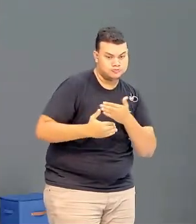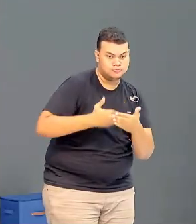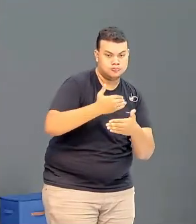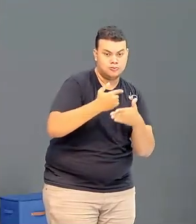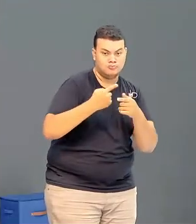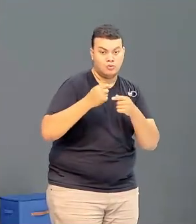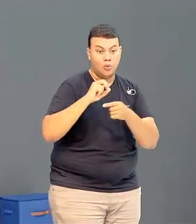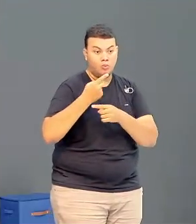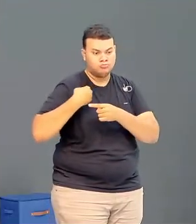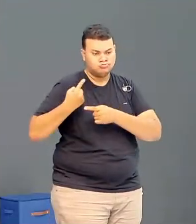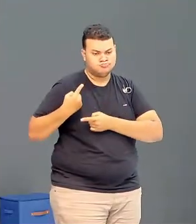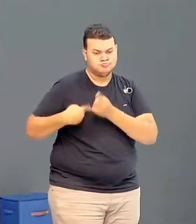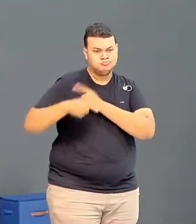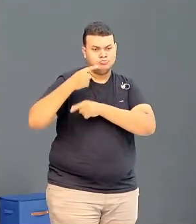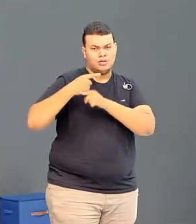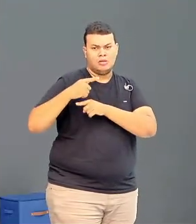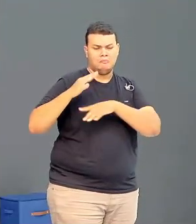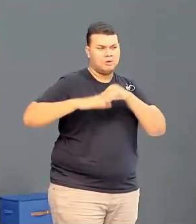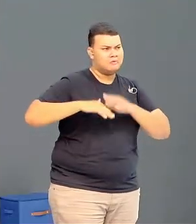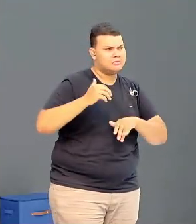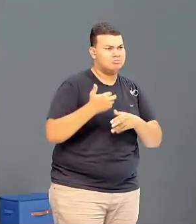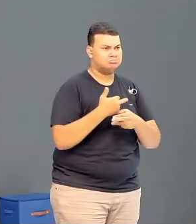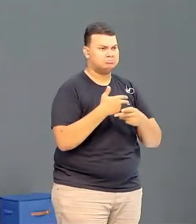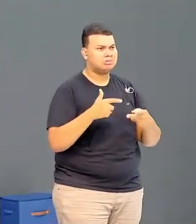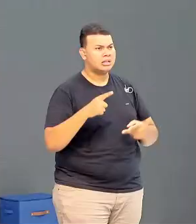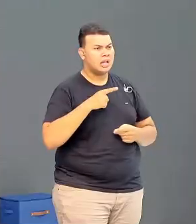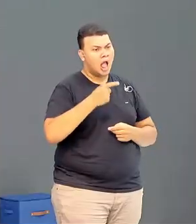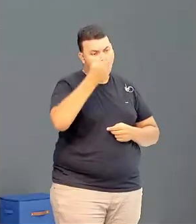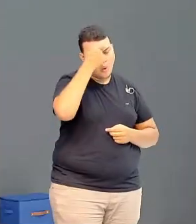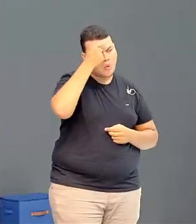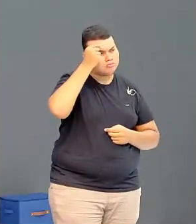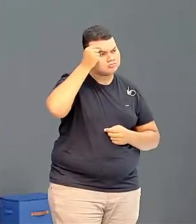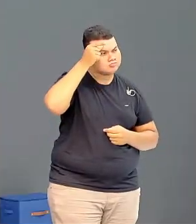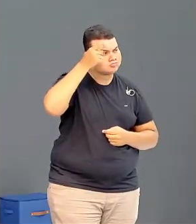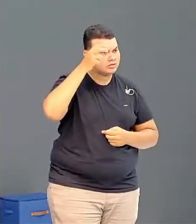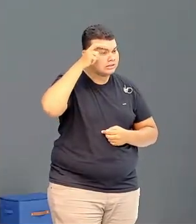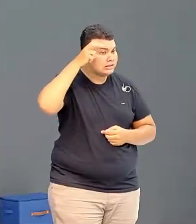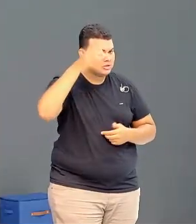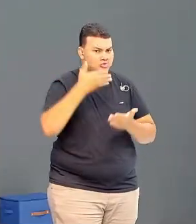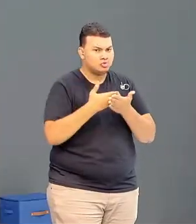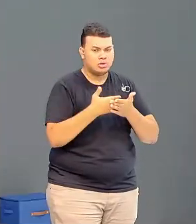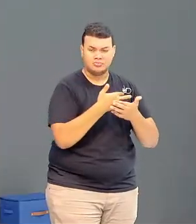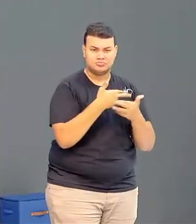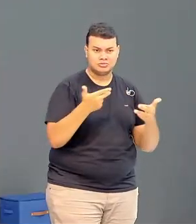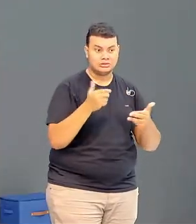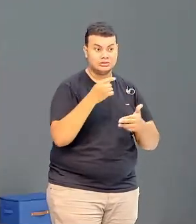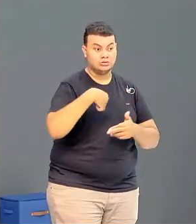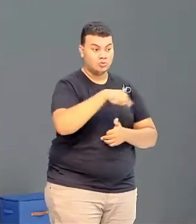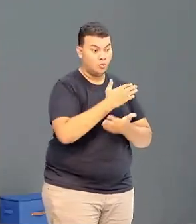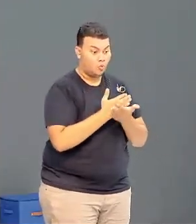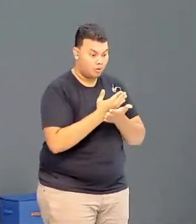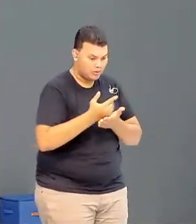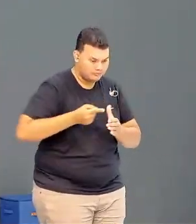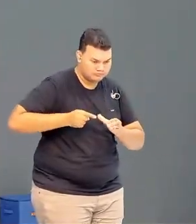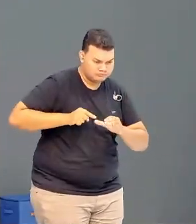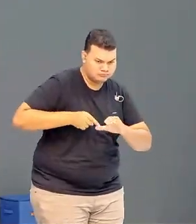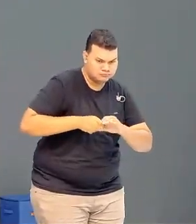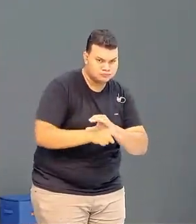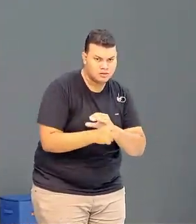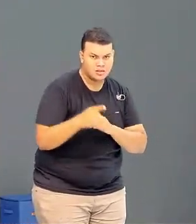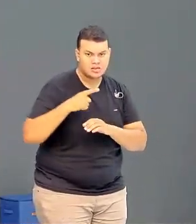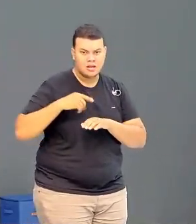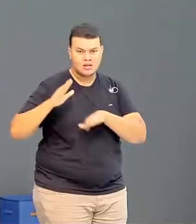algo na nossa vida, na nossa profissão, no nosso conhecimento intelectual, quando a gente está se aprofundando nos